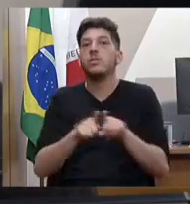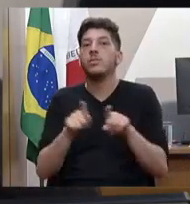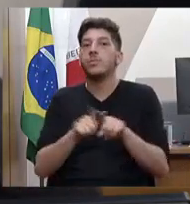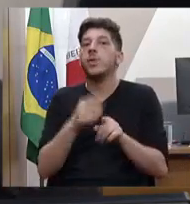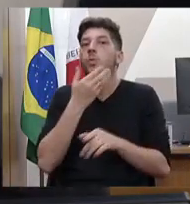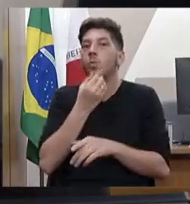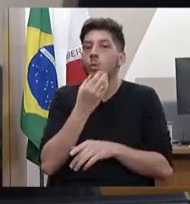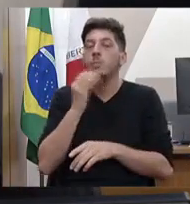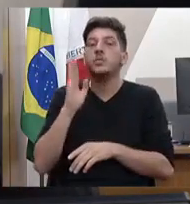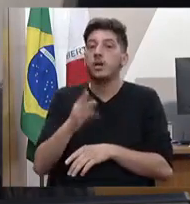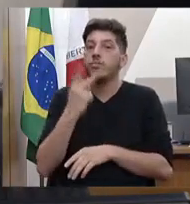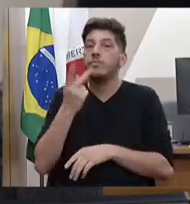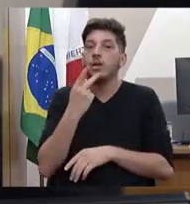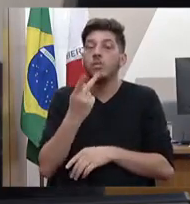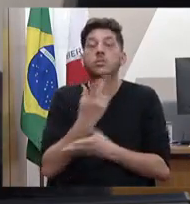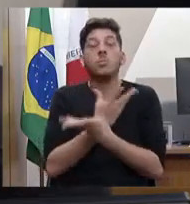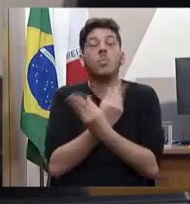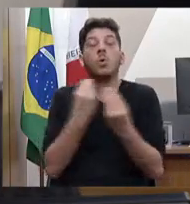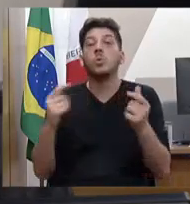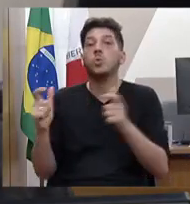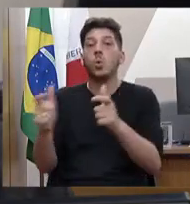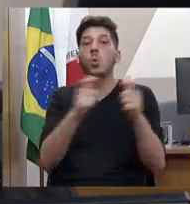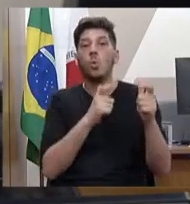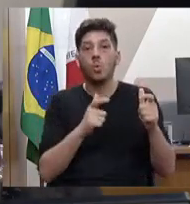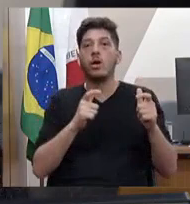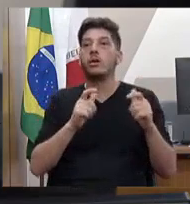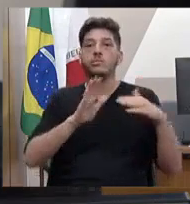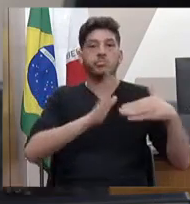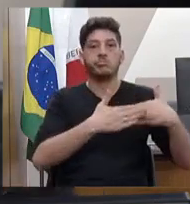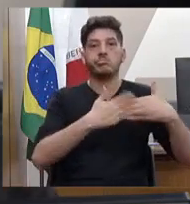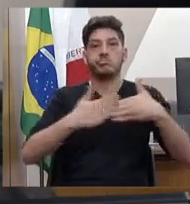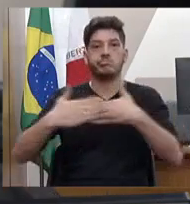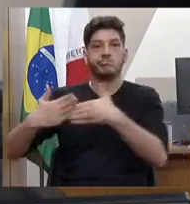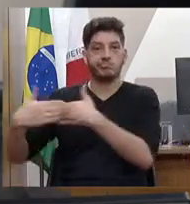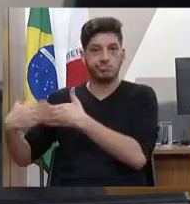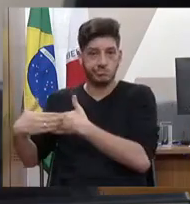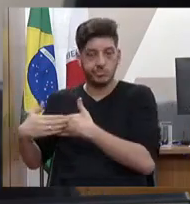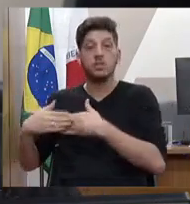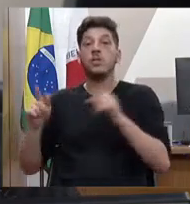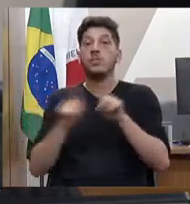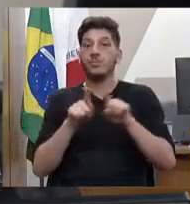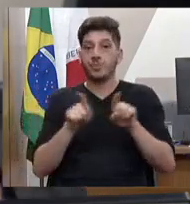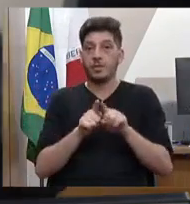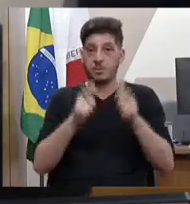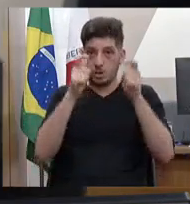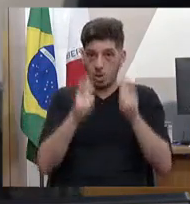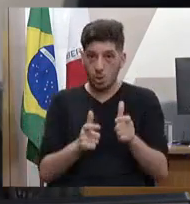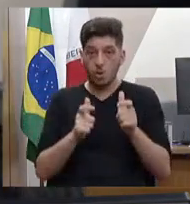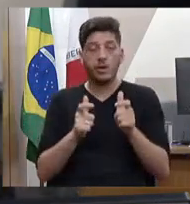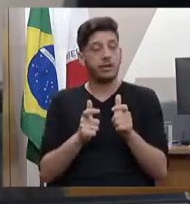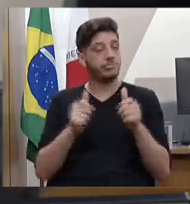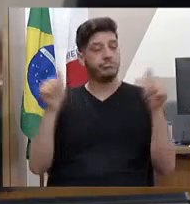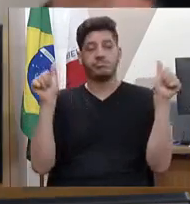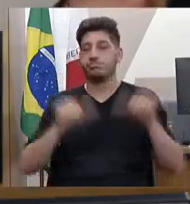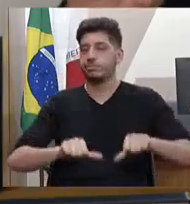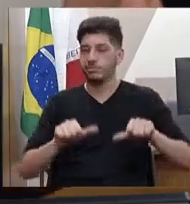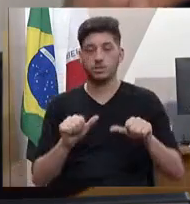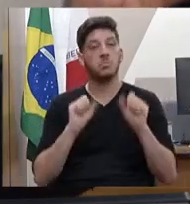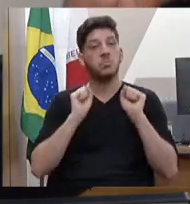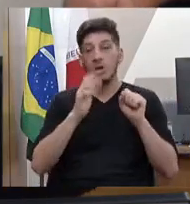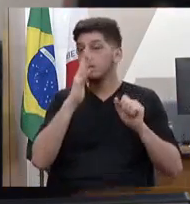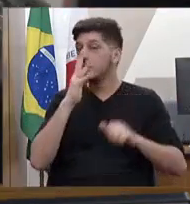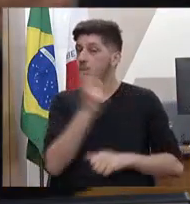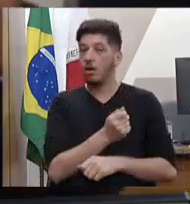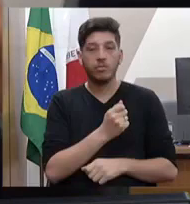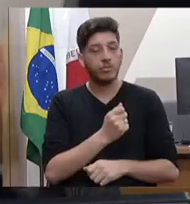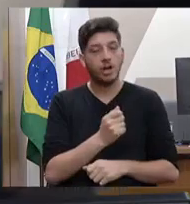quantas lugares foram interditados e uma interdição de um local terrível pode salvar a